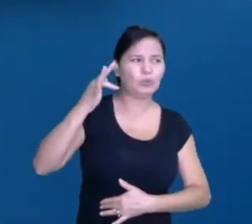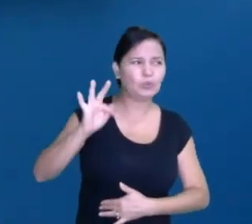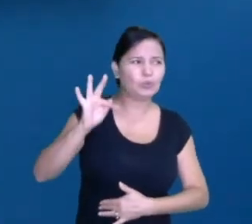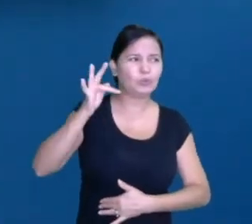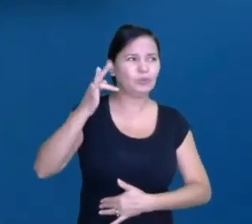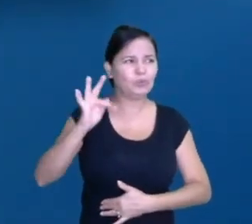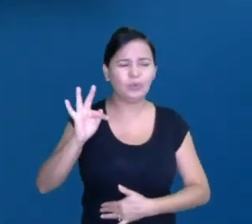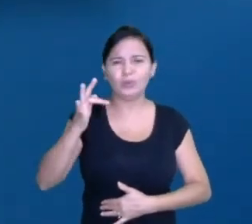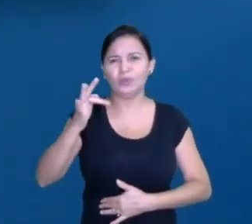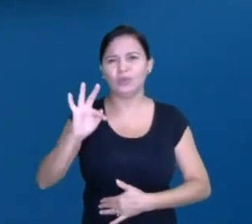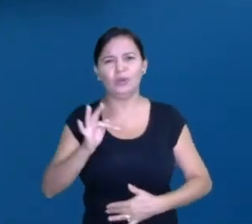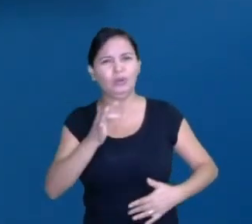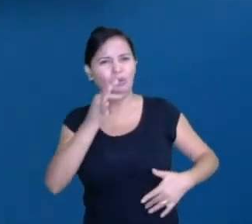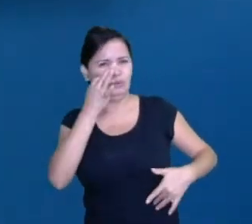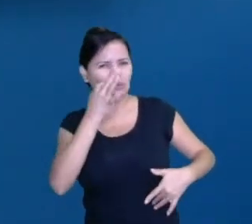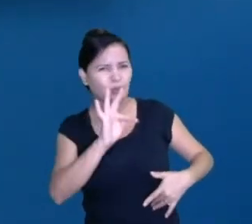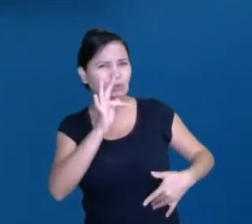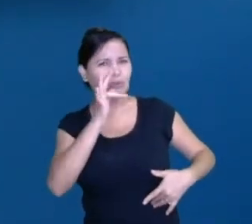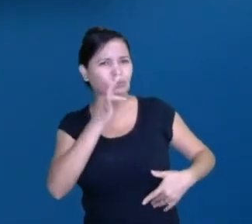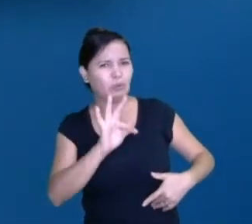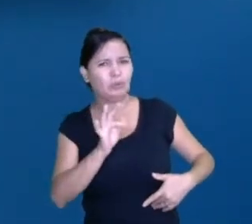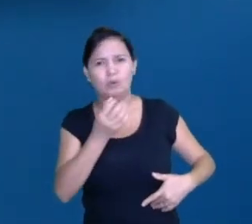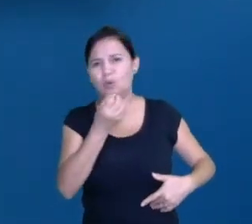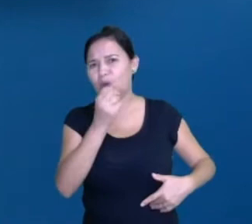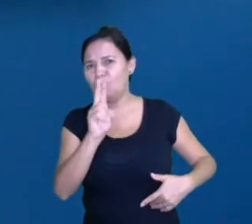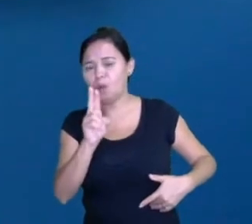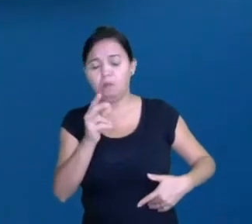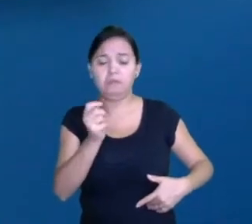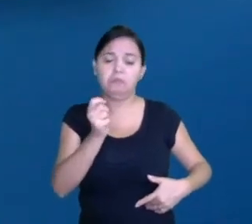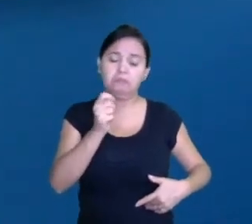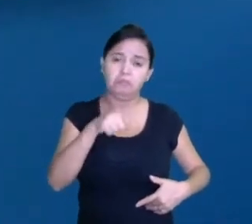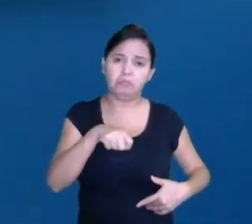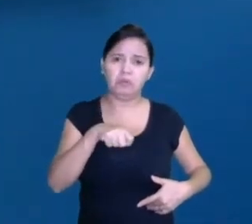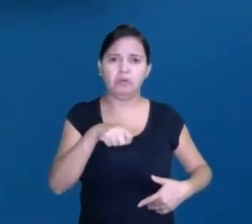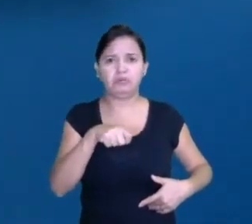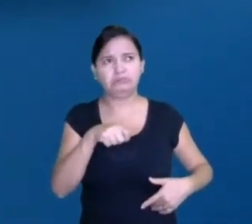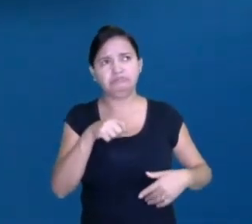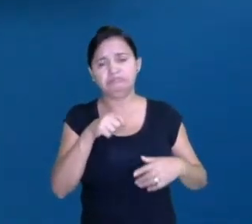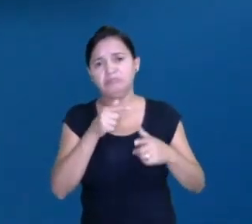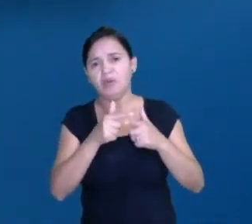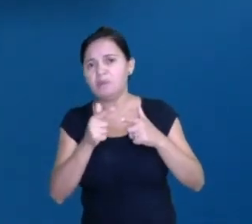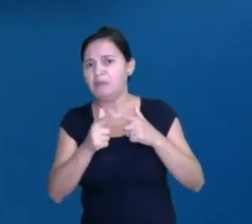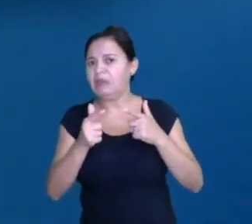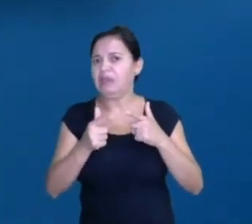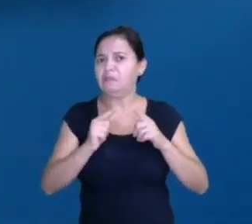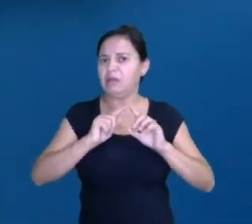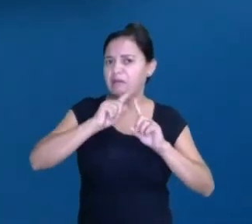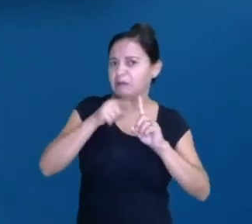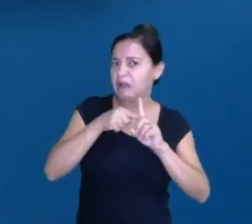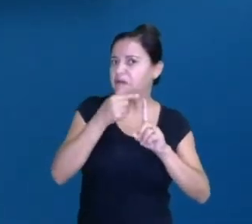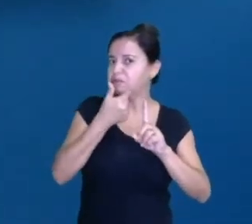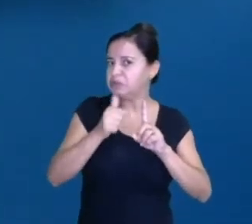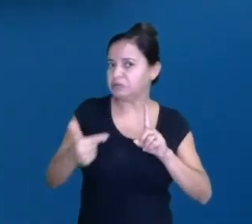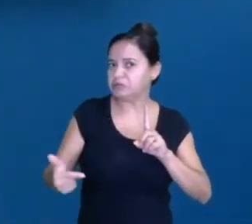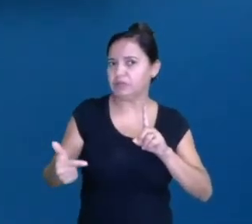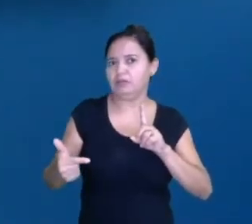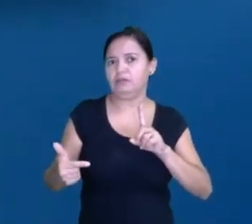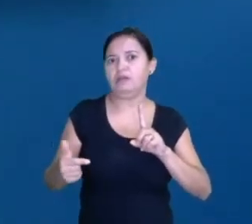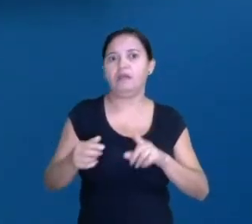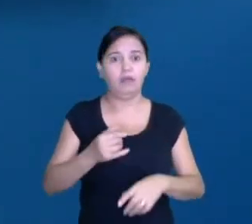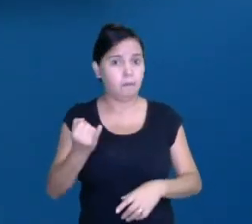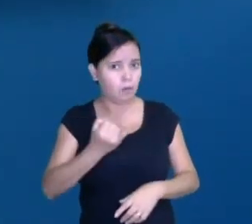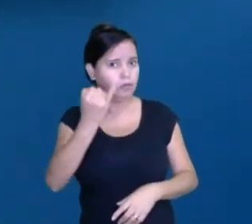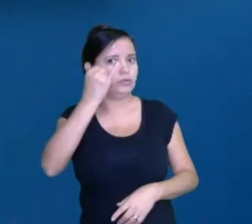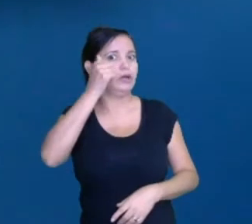ter problemas até mesmo de fertilização, ou seja, vão ser mulheres que podem levar ao caso da infertilidade. Então, veja como é importante a procura de um